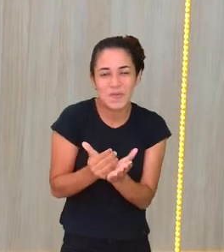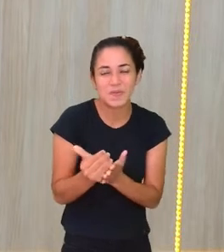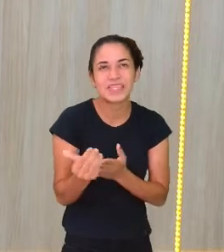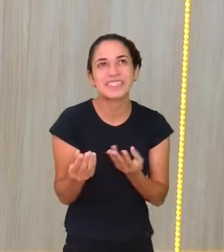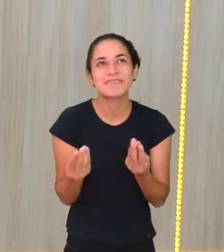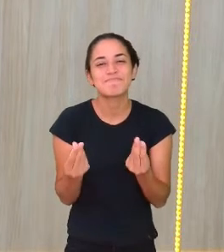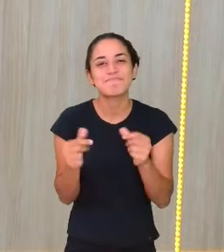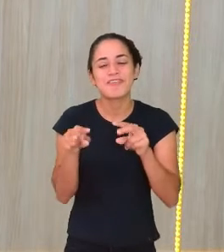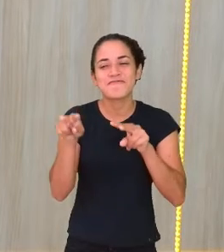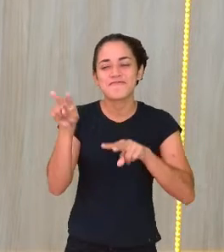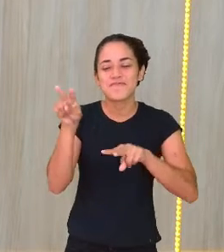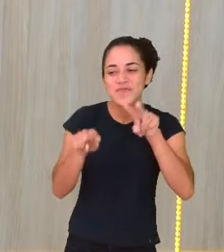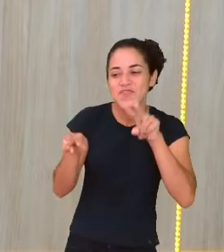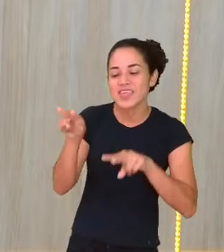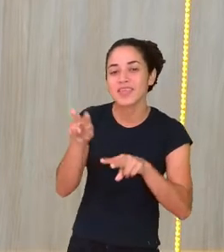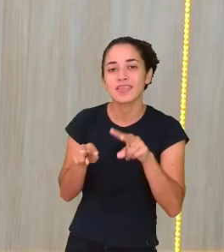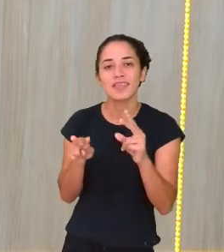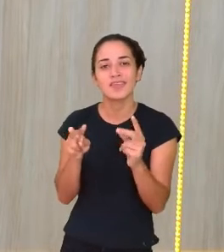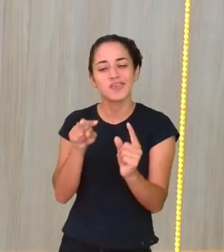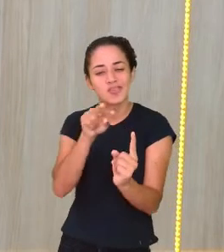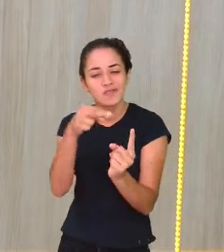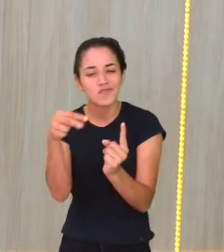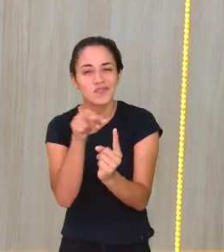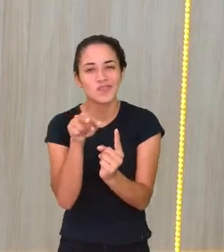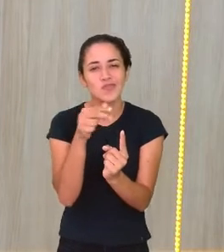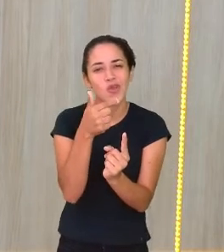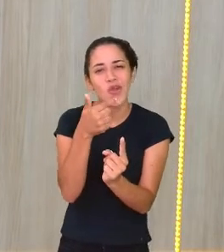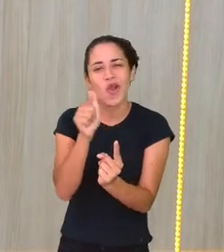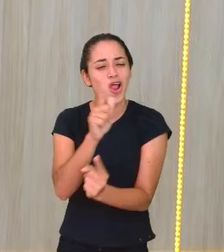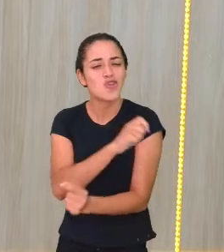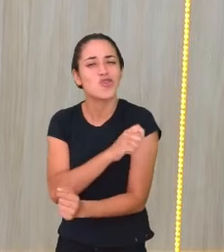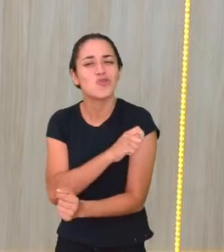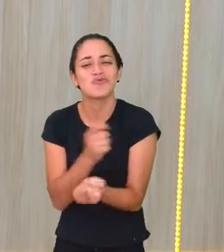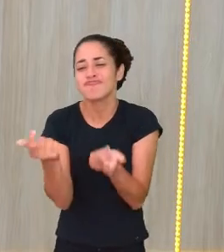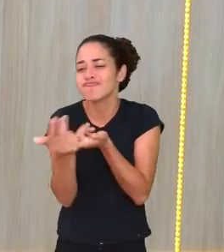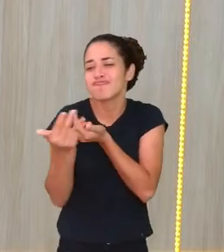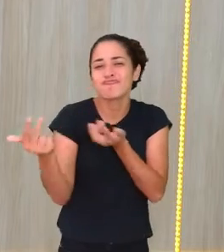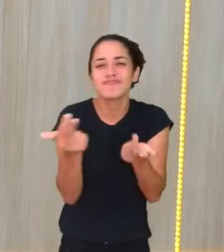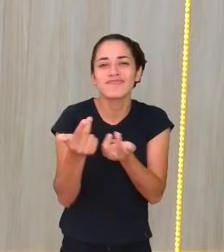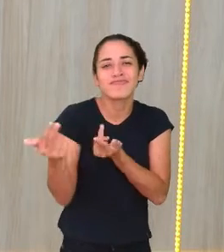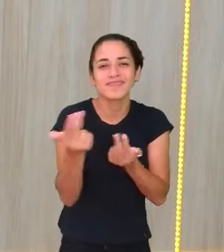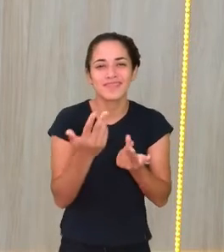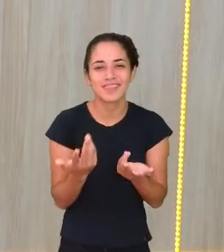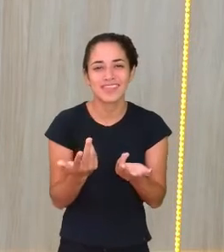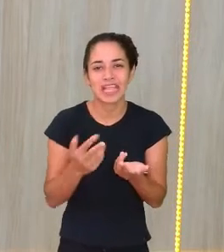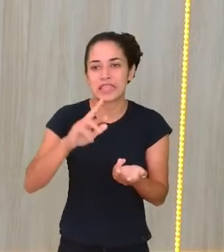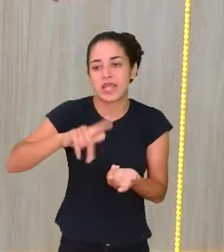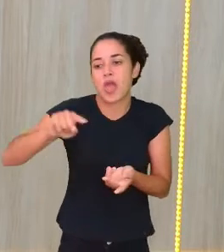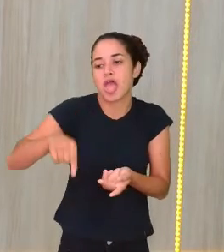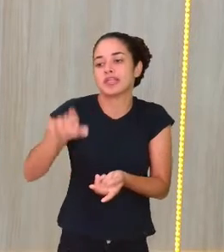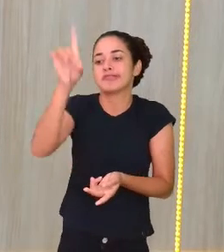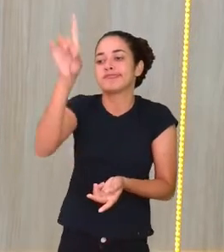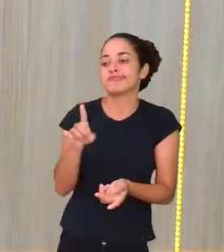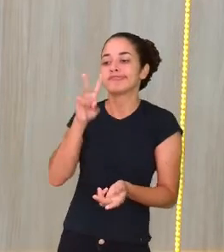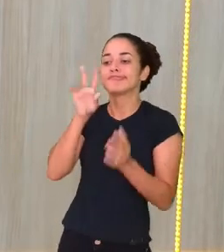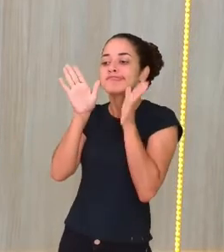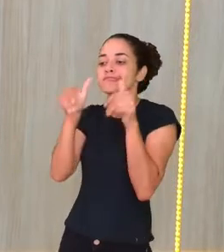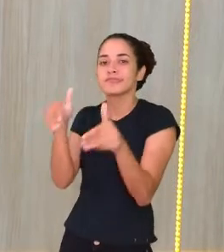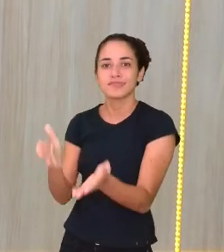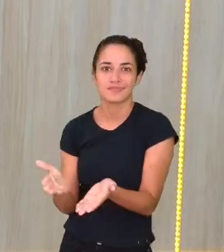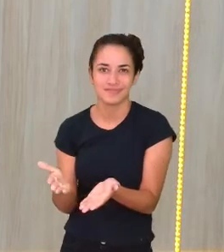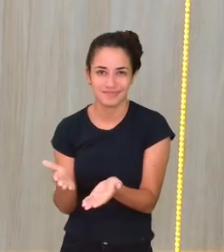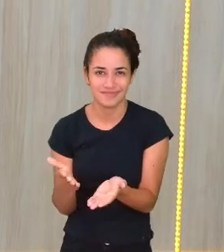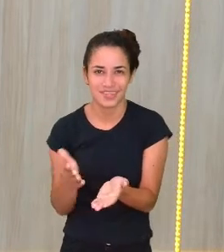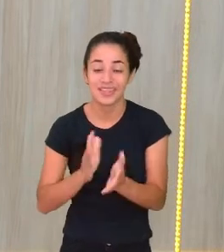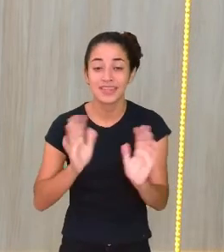a enxergar ele como um outro estudante qualquer, e não um estudante com deficiência. O